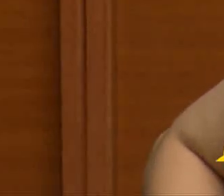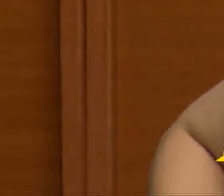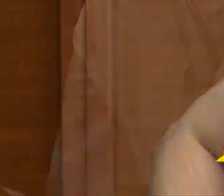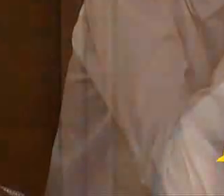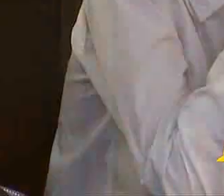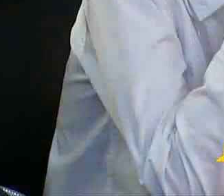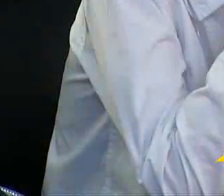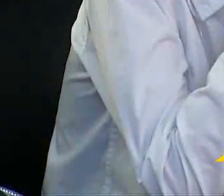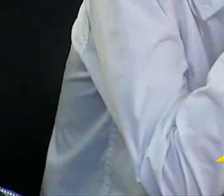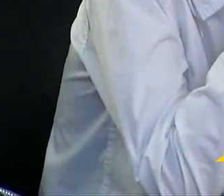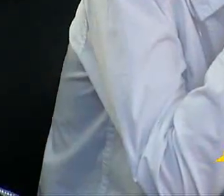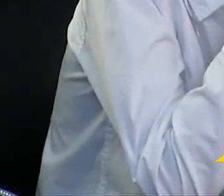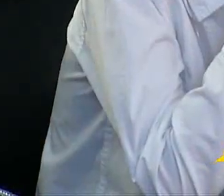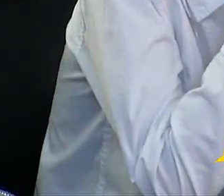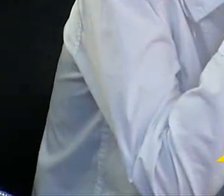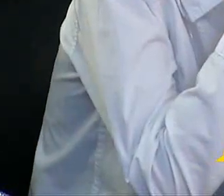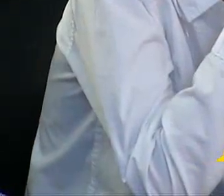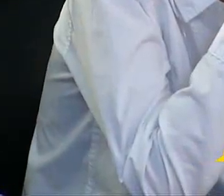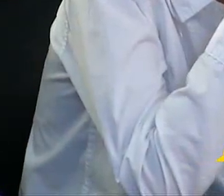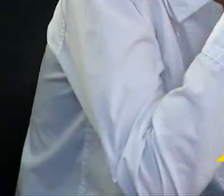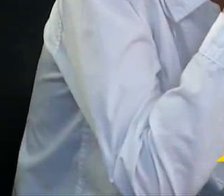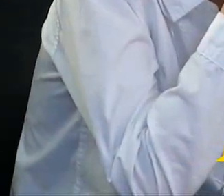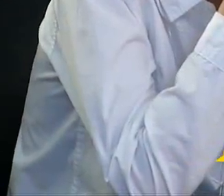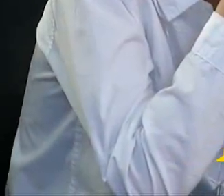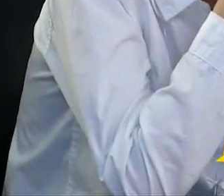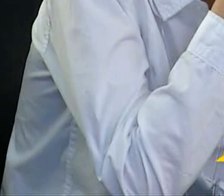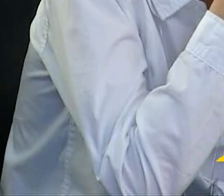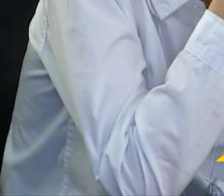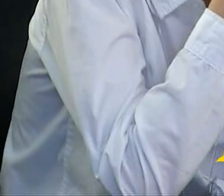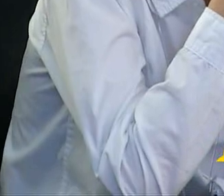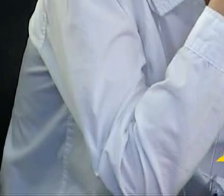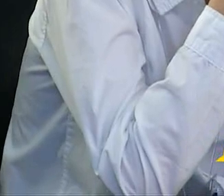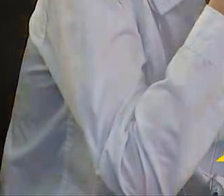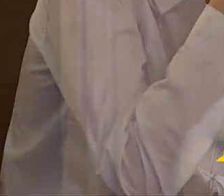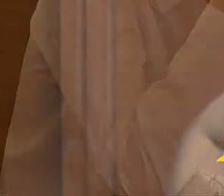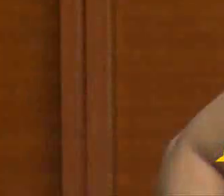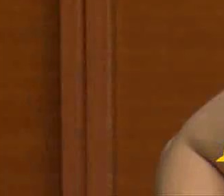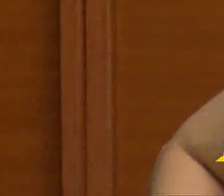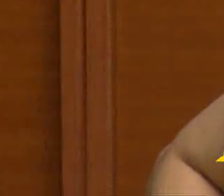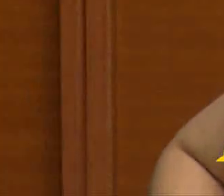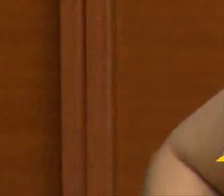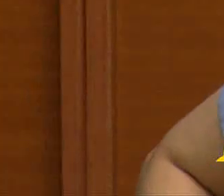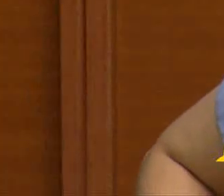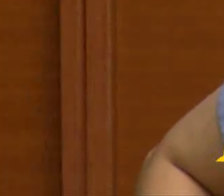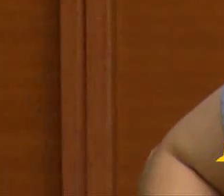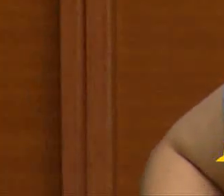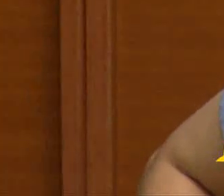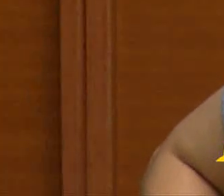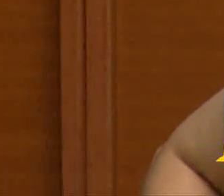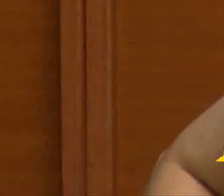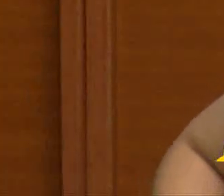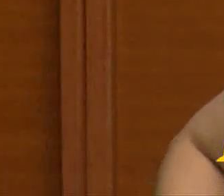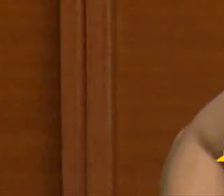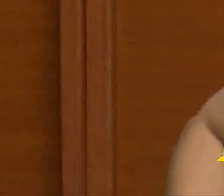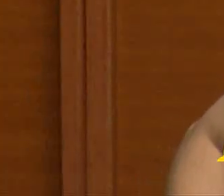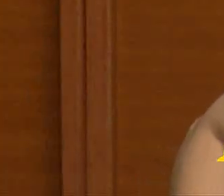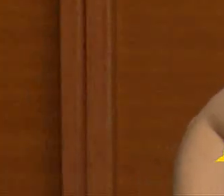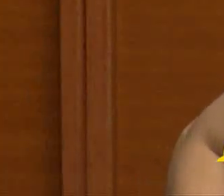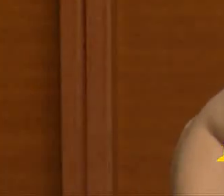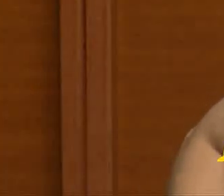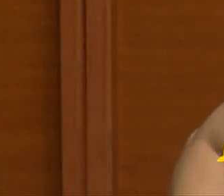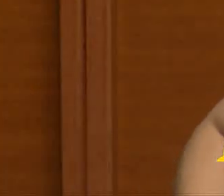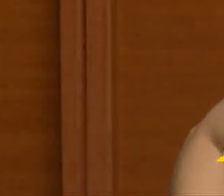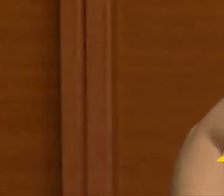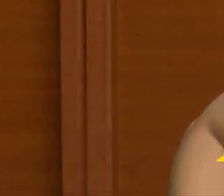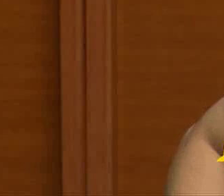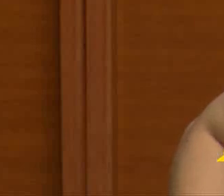O errado se acerta, o quebrado conserta, e assim tudo muda mesmo sem mudar. A paz se multiplicou, que bom que